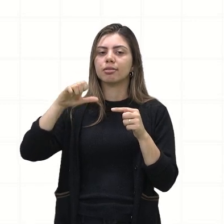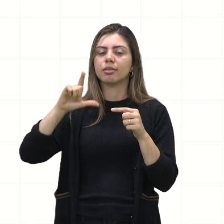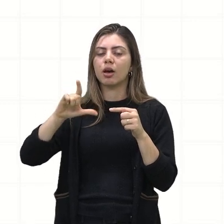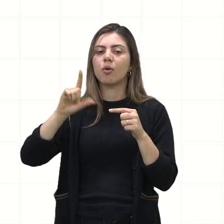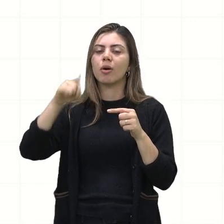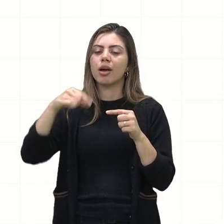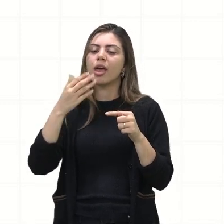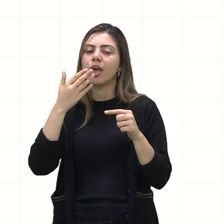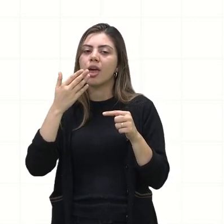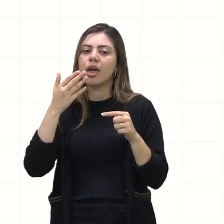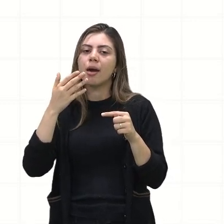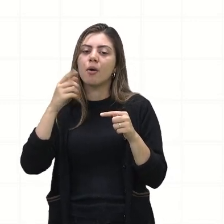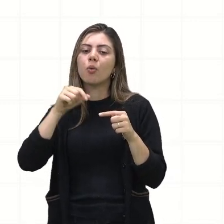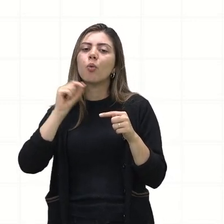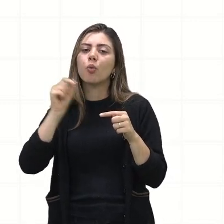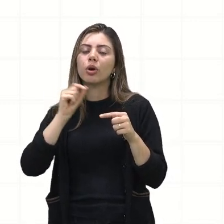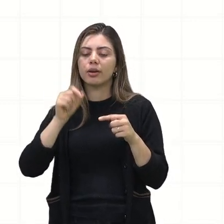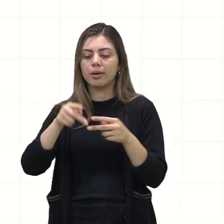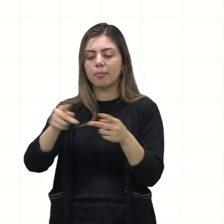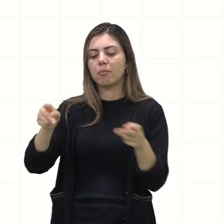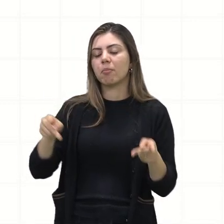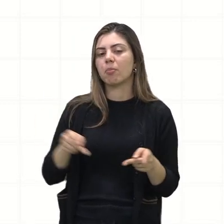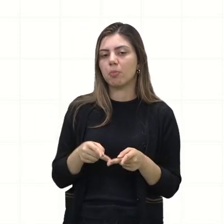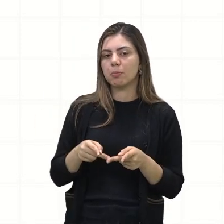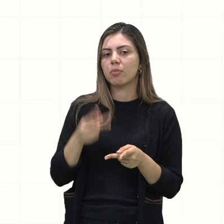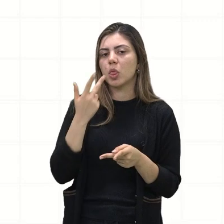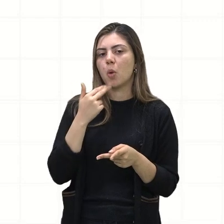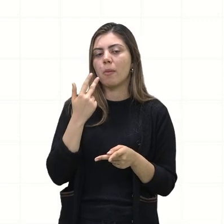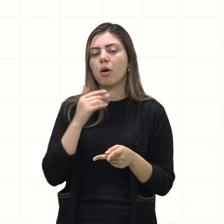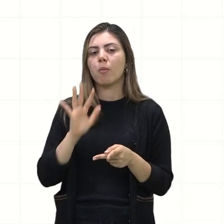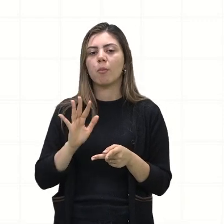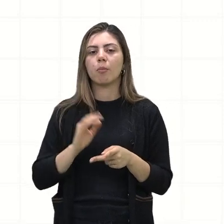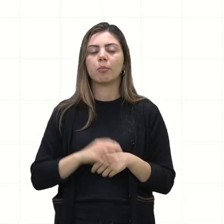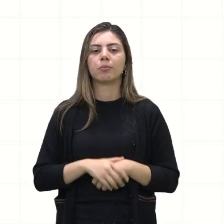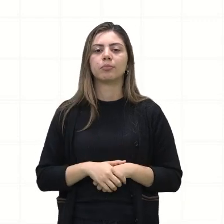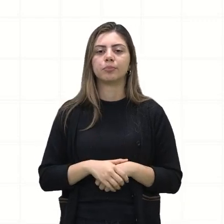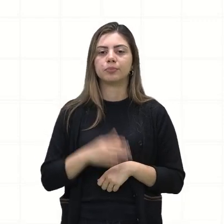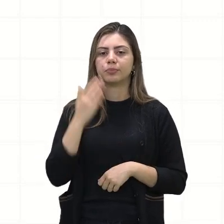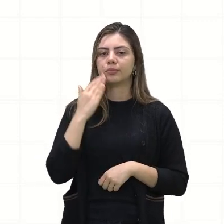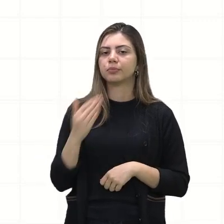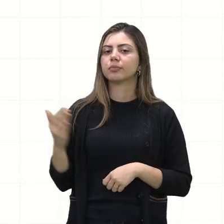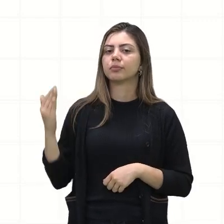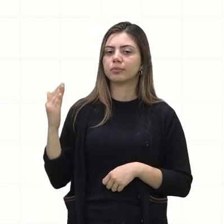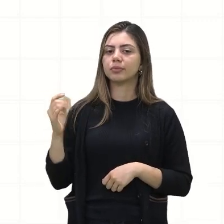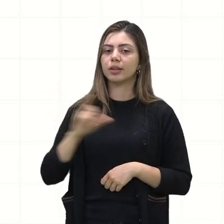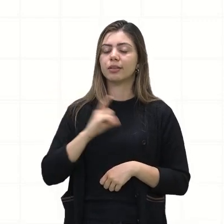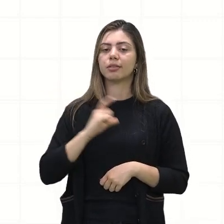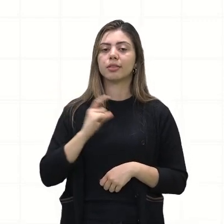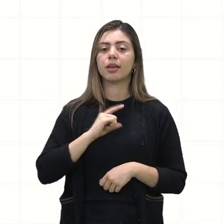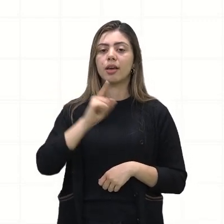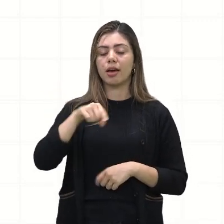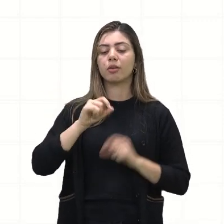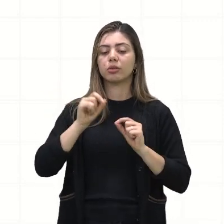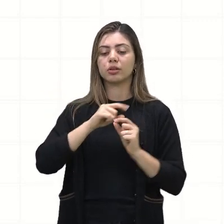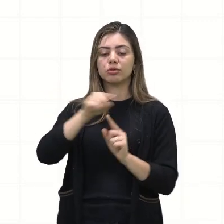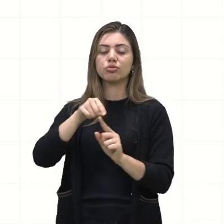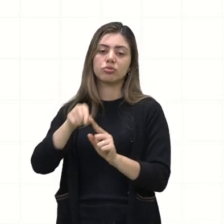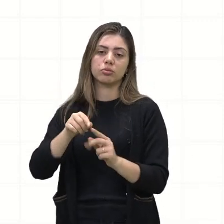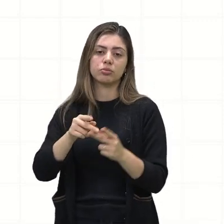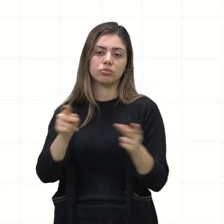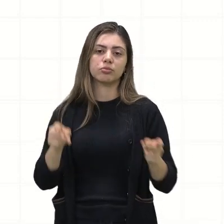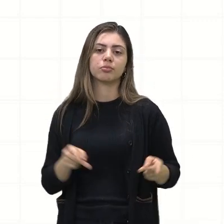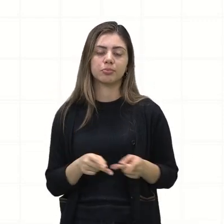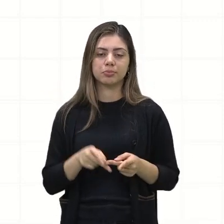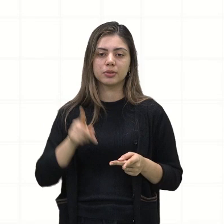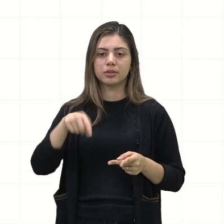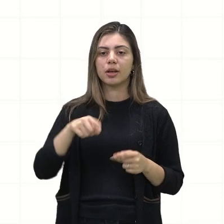aqui. A massa tradicional. Vamos voltar aqui, ó. Os tipos de massas, né? Então tem